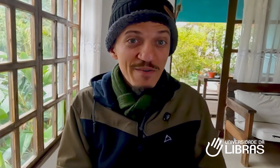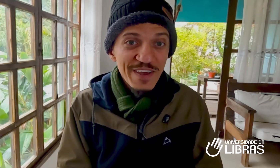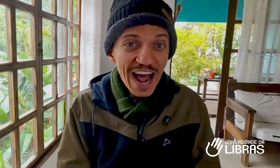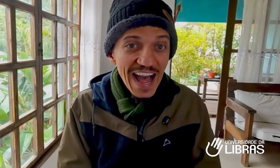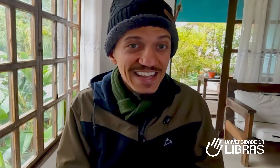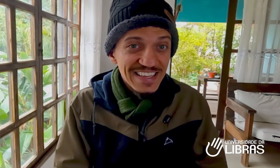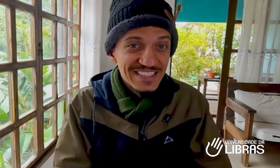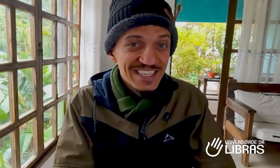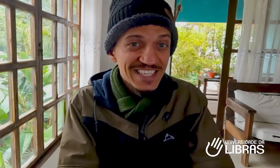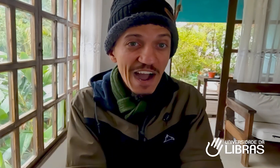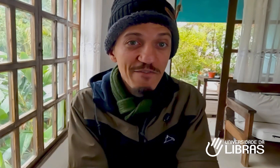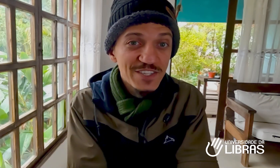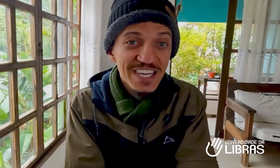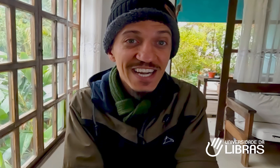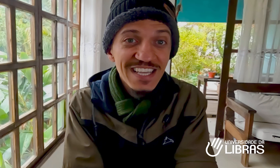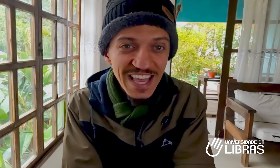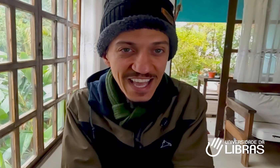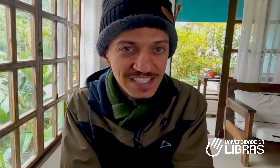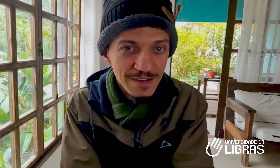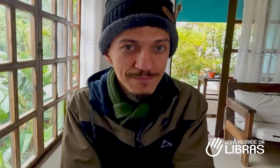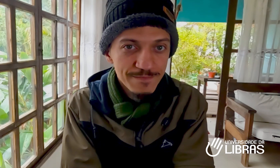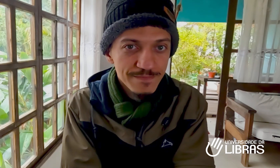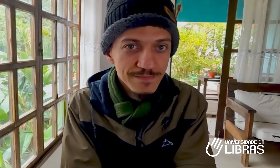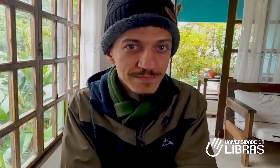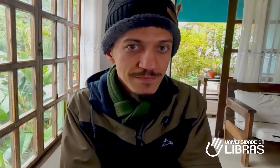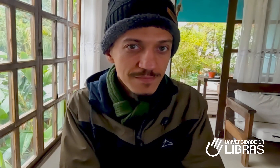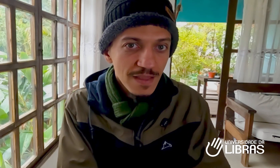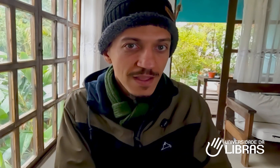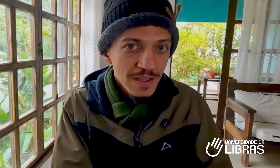Foi uma virada de chave gigantesca.